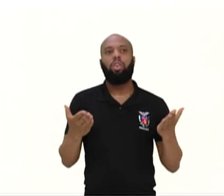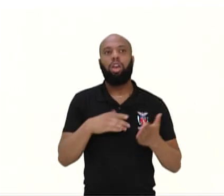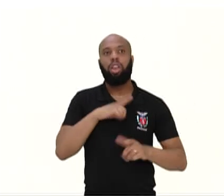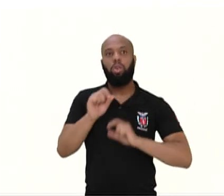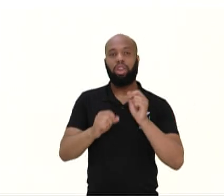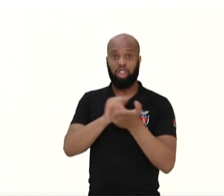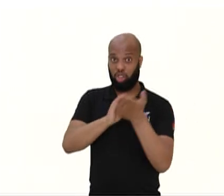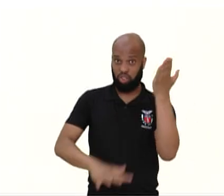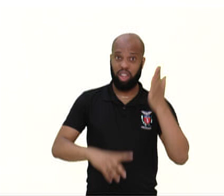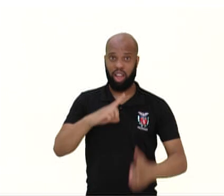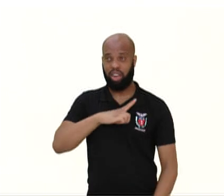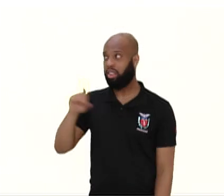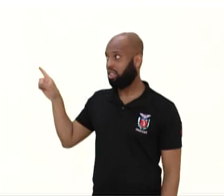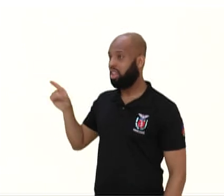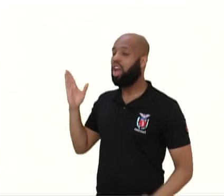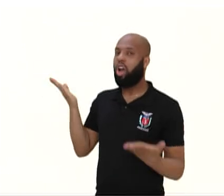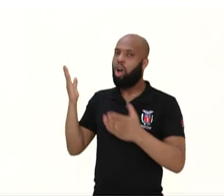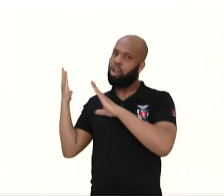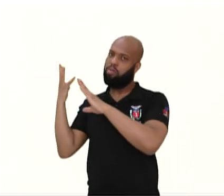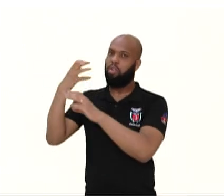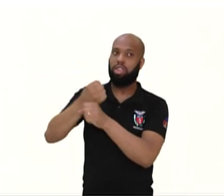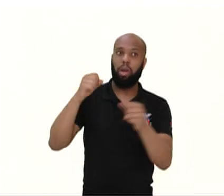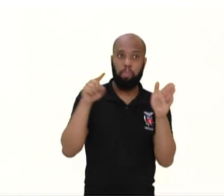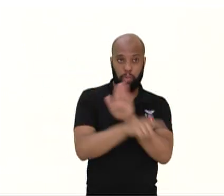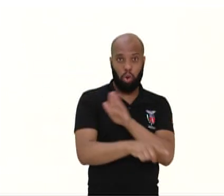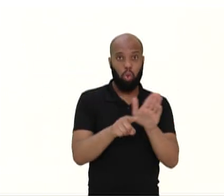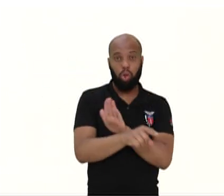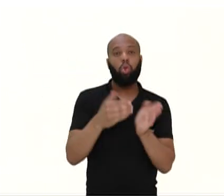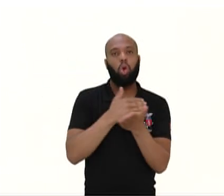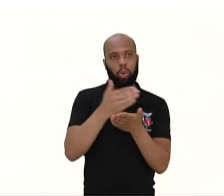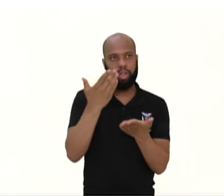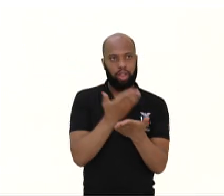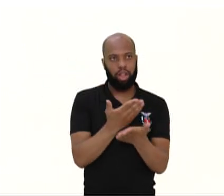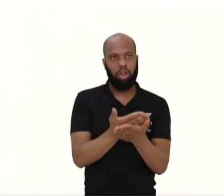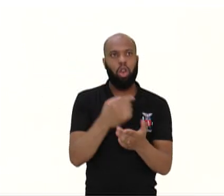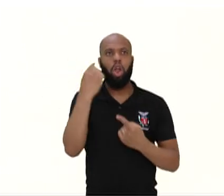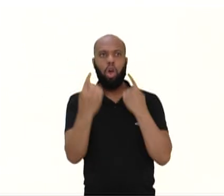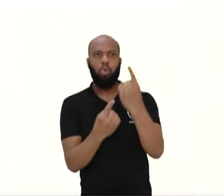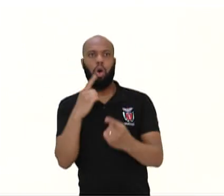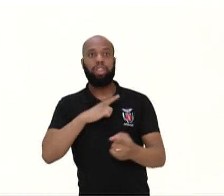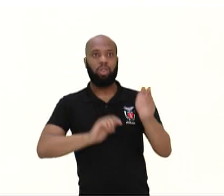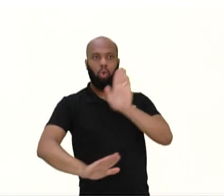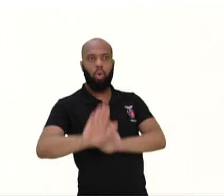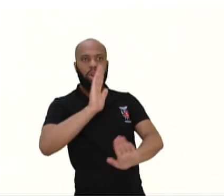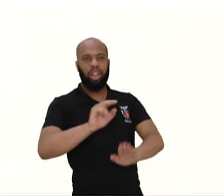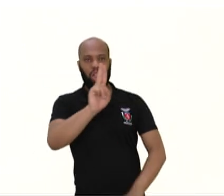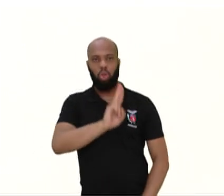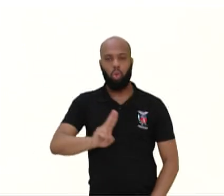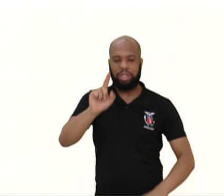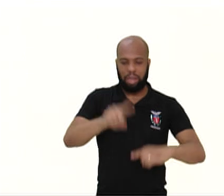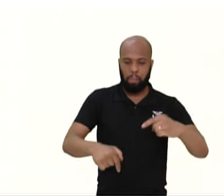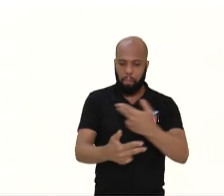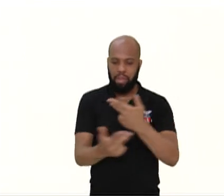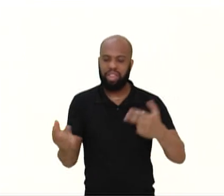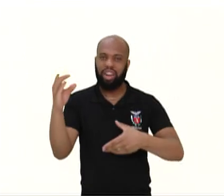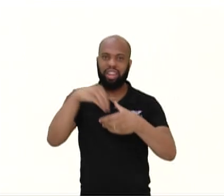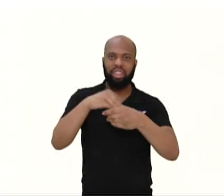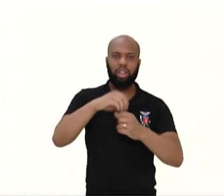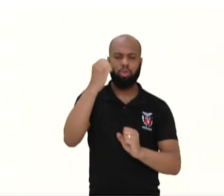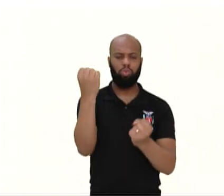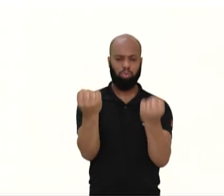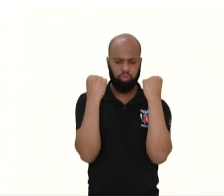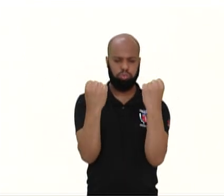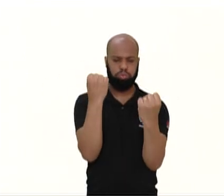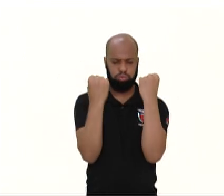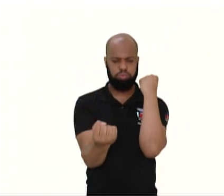Vamos a uma atividade agora, vamos retomar aquela questão do início da aula. Quais são as precauções no uso dos equipamentos de